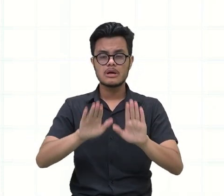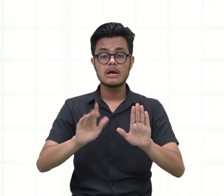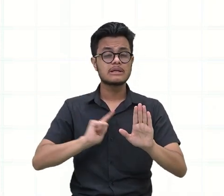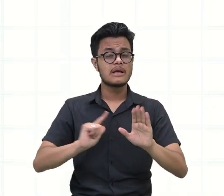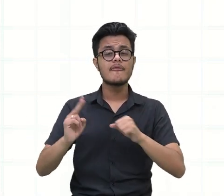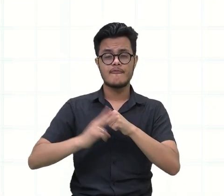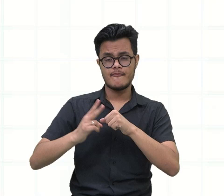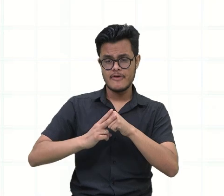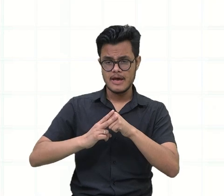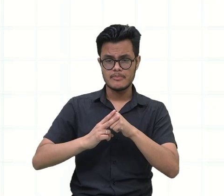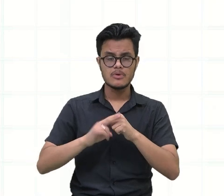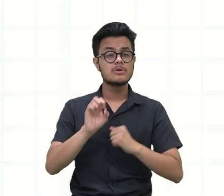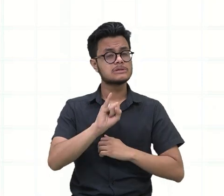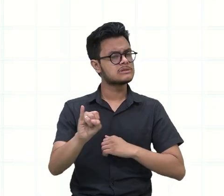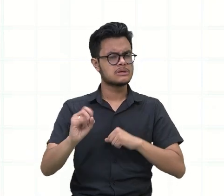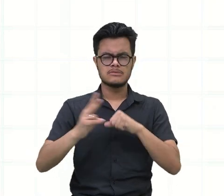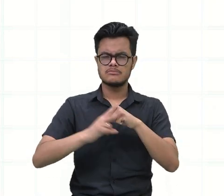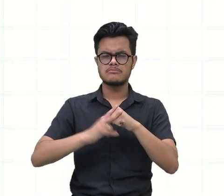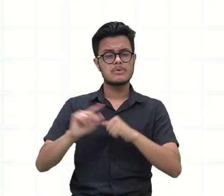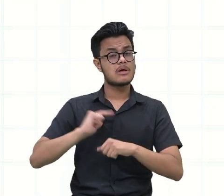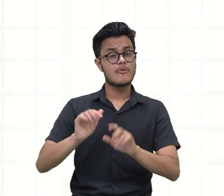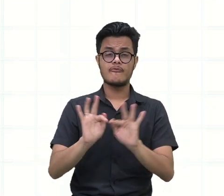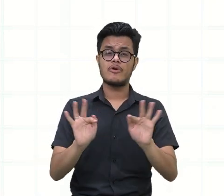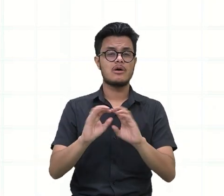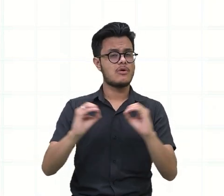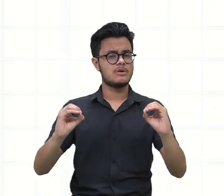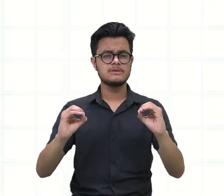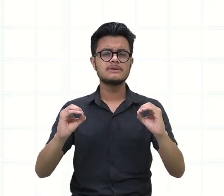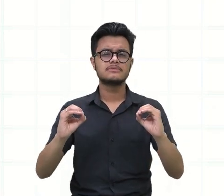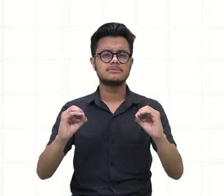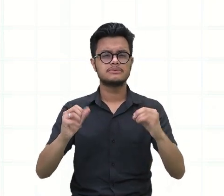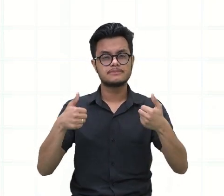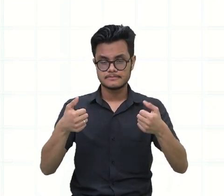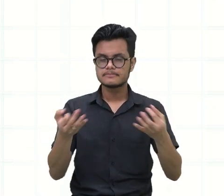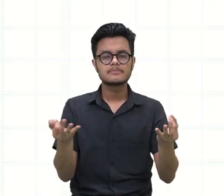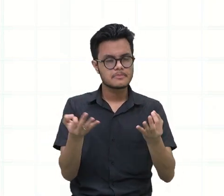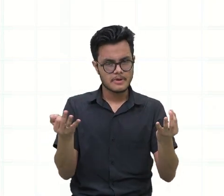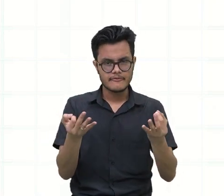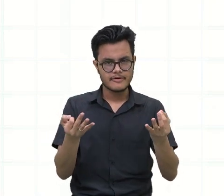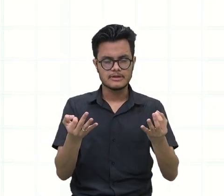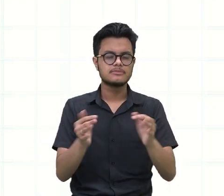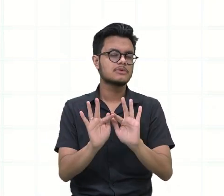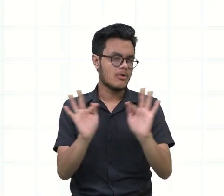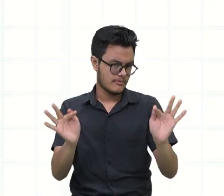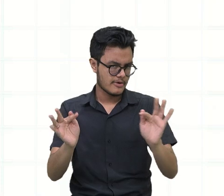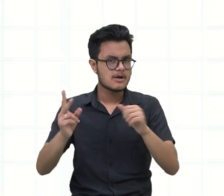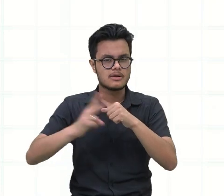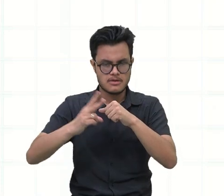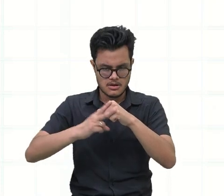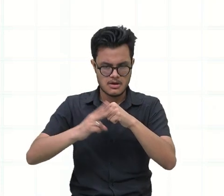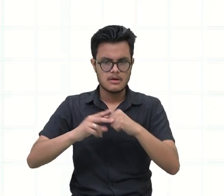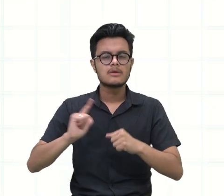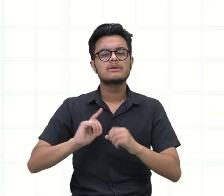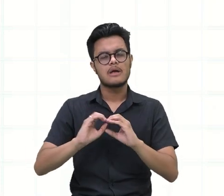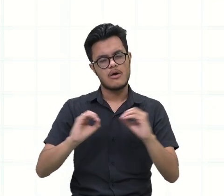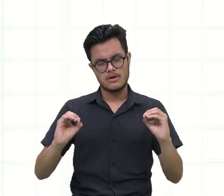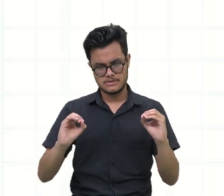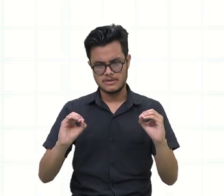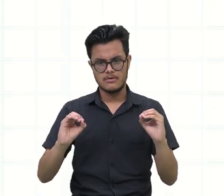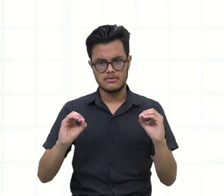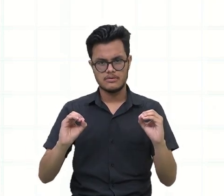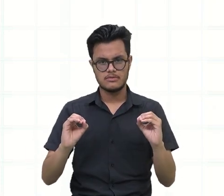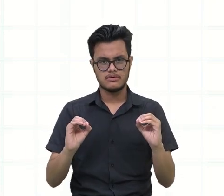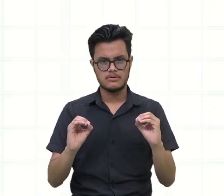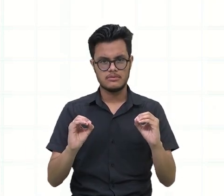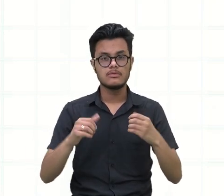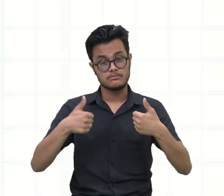o verbo, a presença do verbo. Logo, nós vamos ter uma frase verbal também conhecida. Podemos dizer